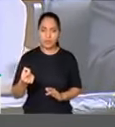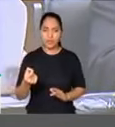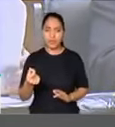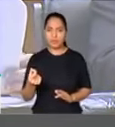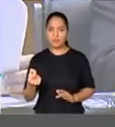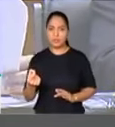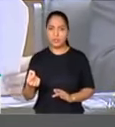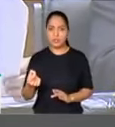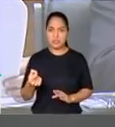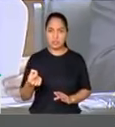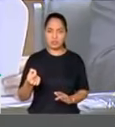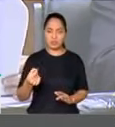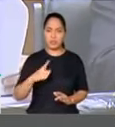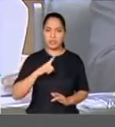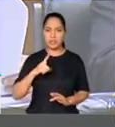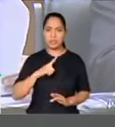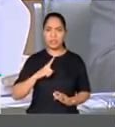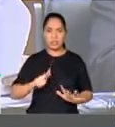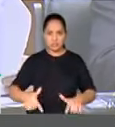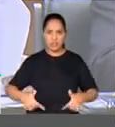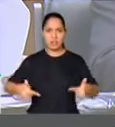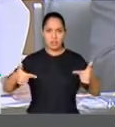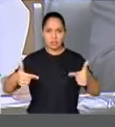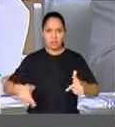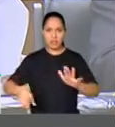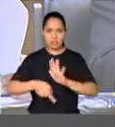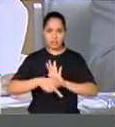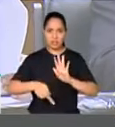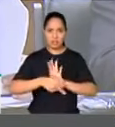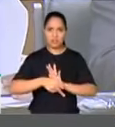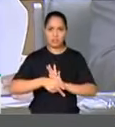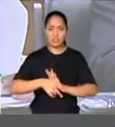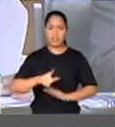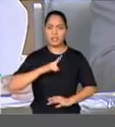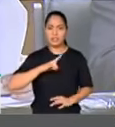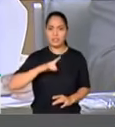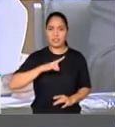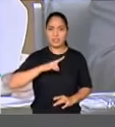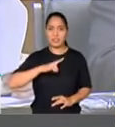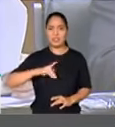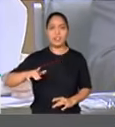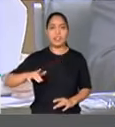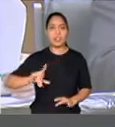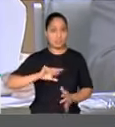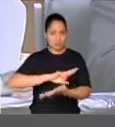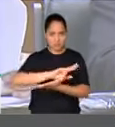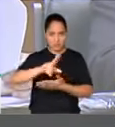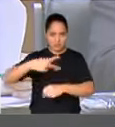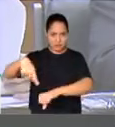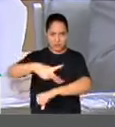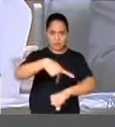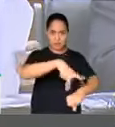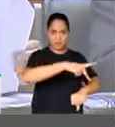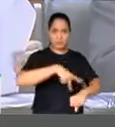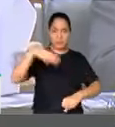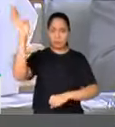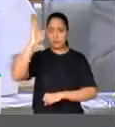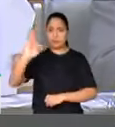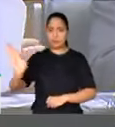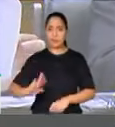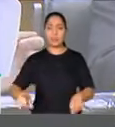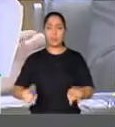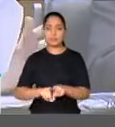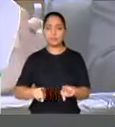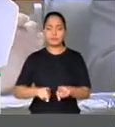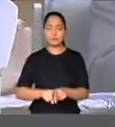o levante de Stonewall acabou estimulando ações com a mesma finalidade em vários outros países. Aqui no Brasil, por exemplo,